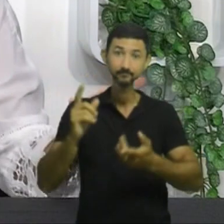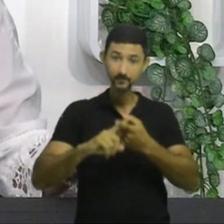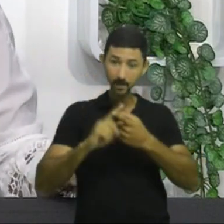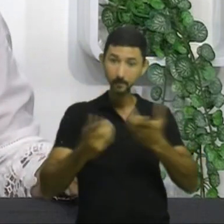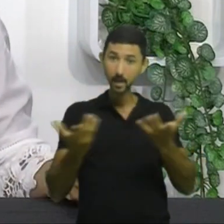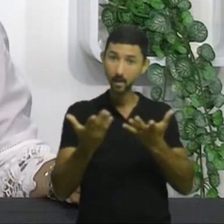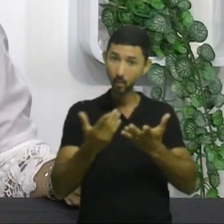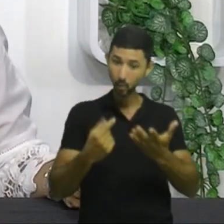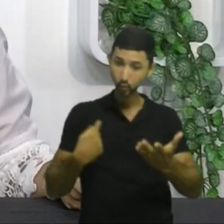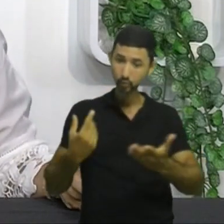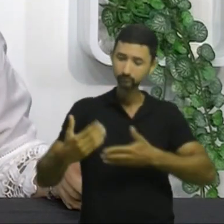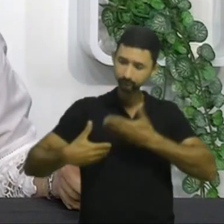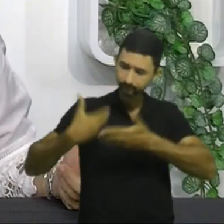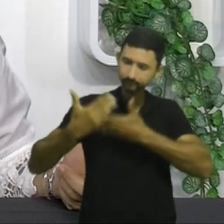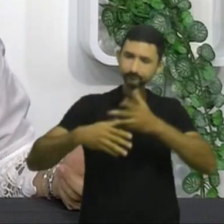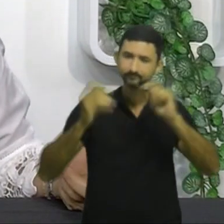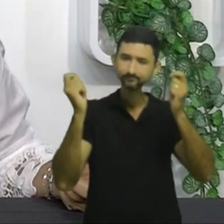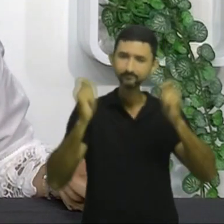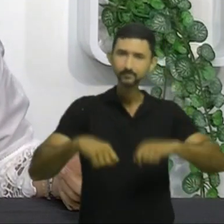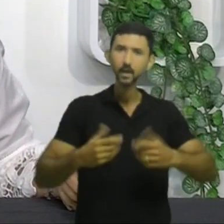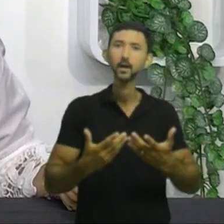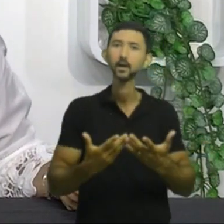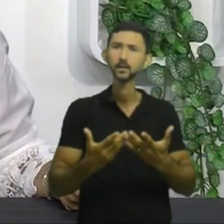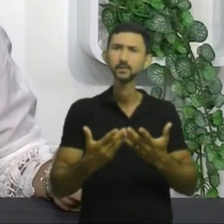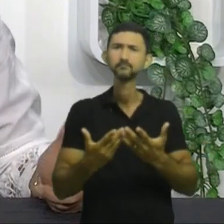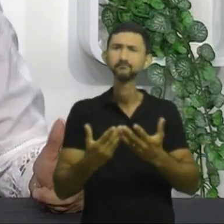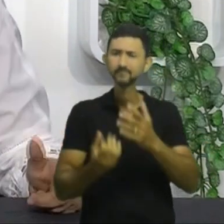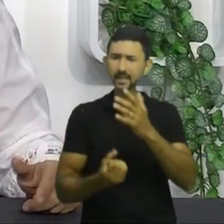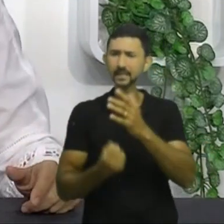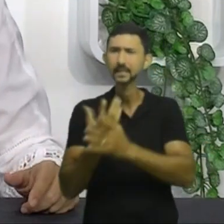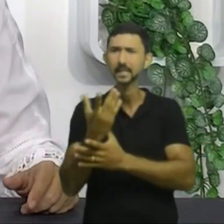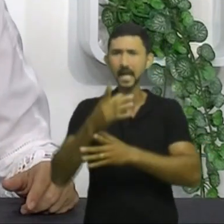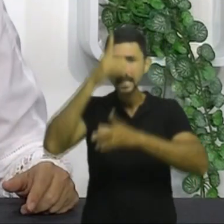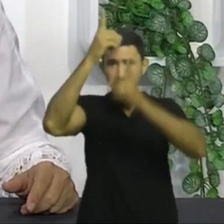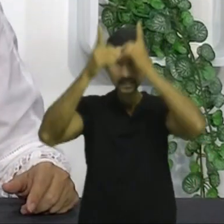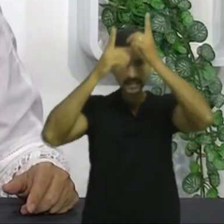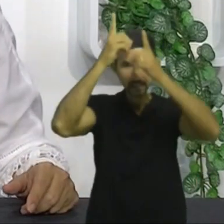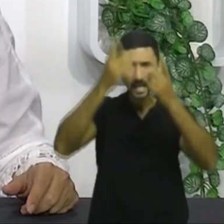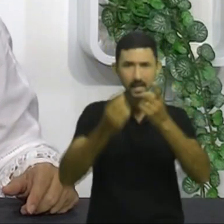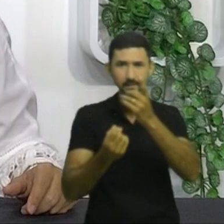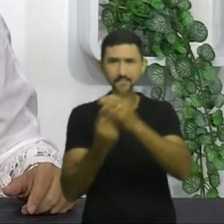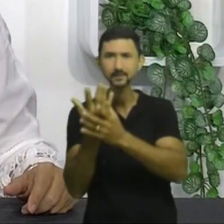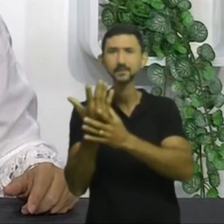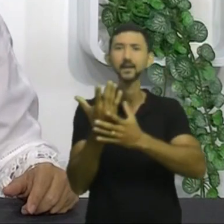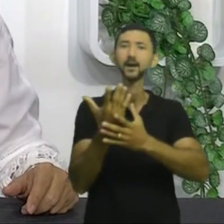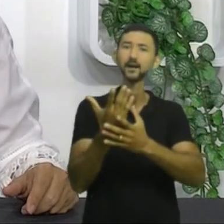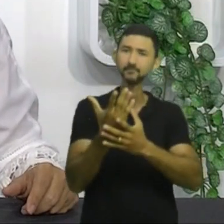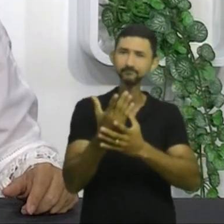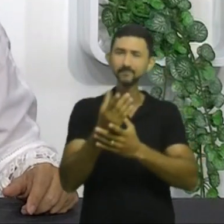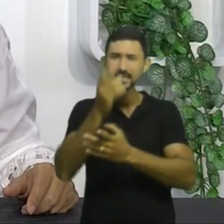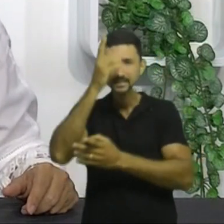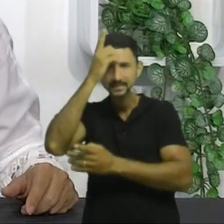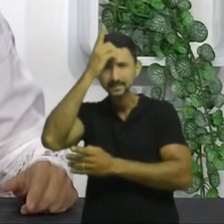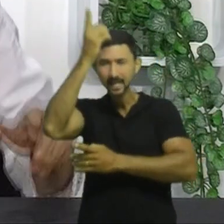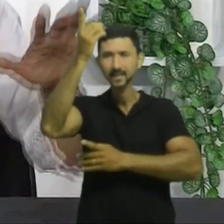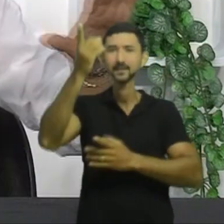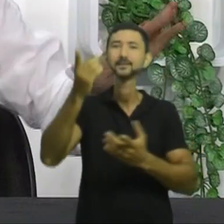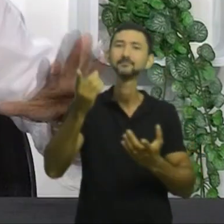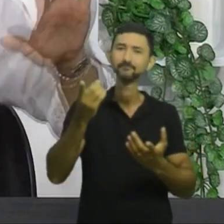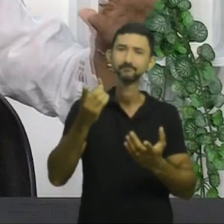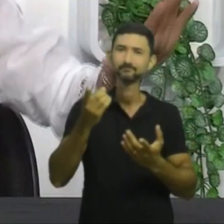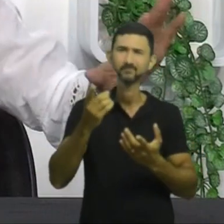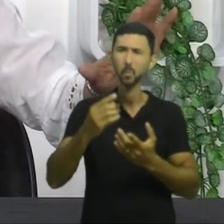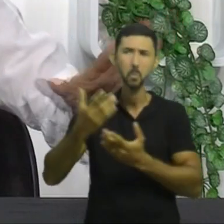nós continuamos com a mesma capacidade inventiva, com a mesma capacidade criadora. Isso não